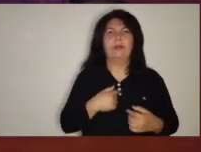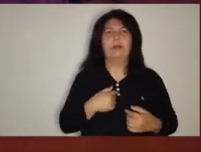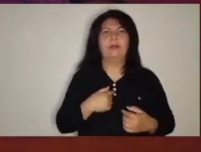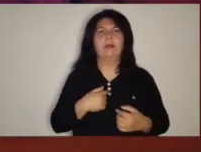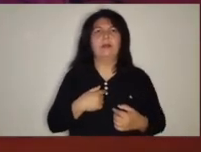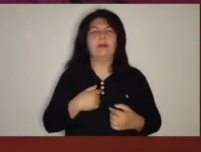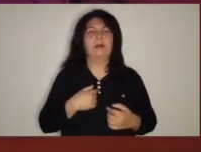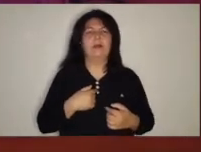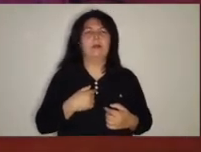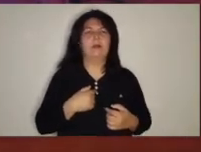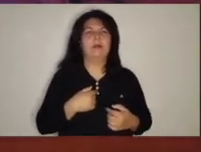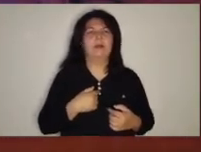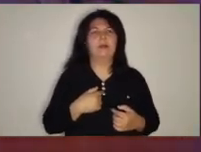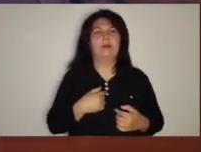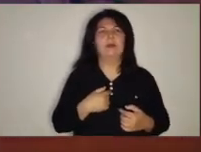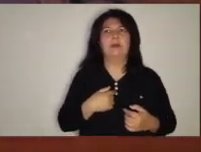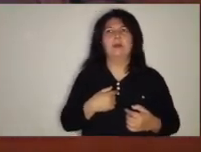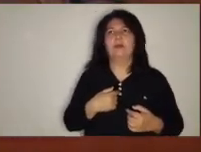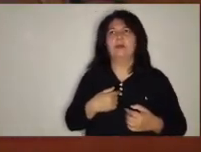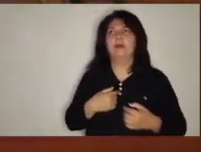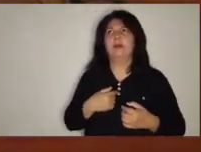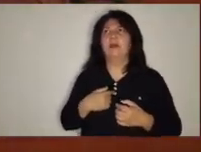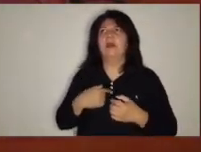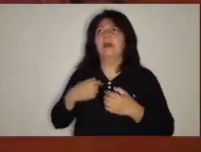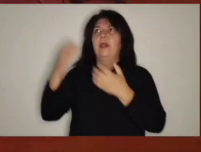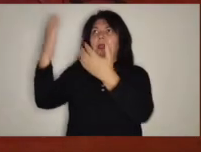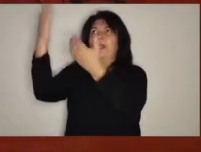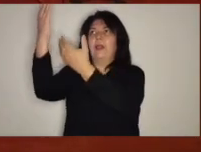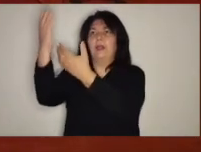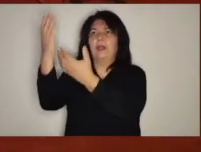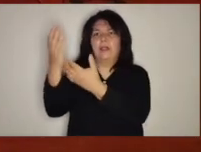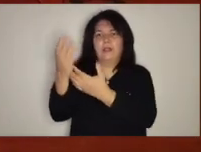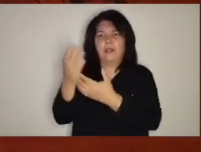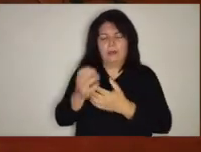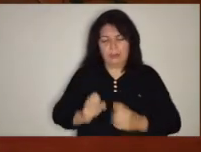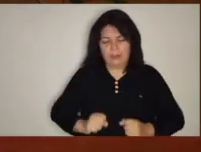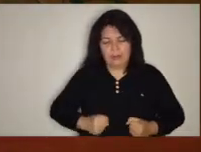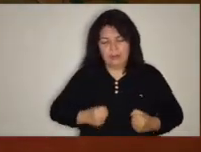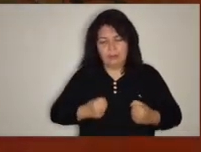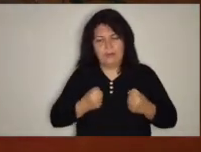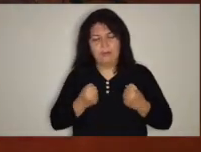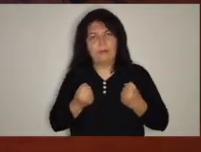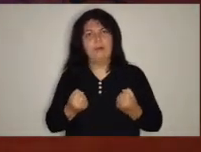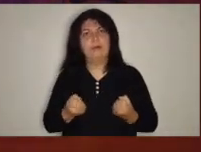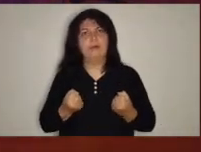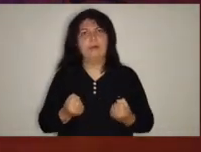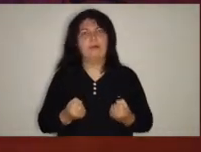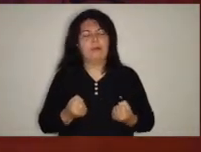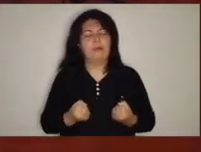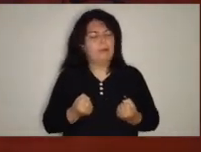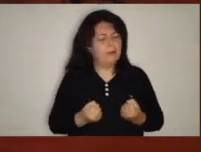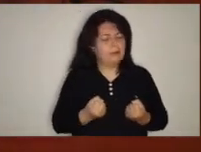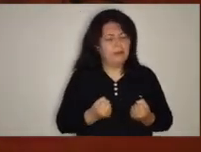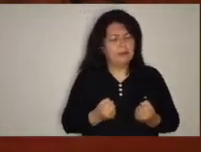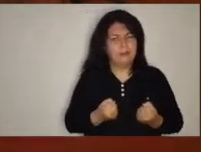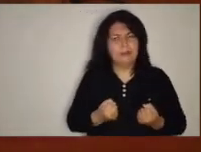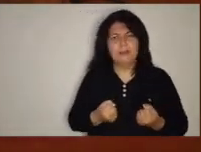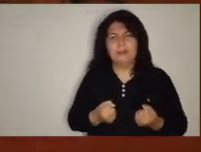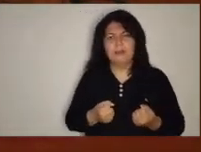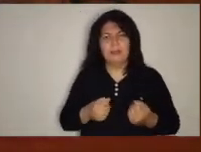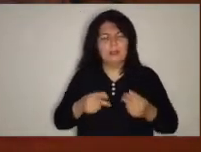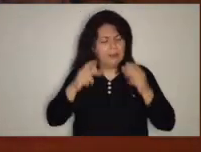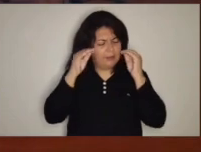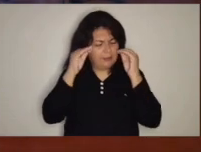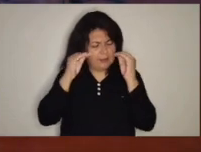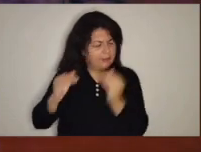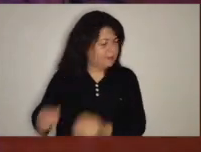curou. Ele me deu um destino, uma capa e um